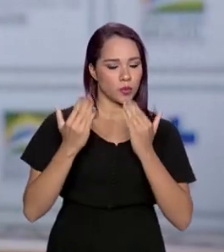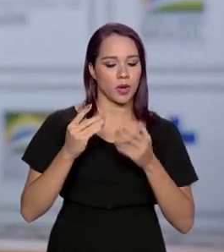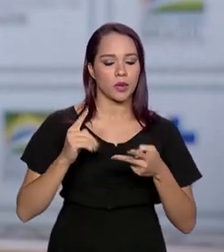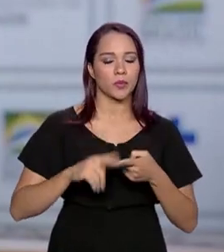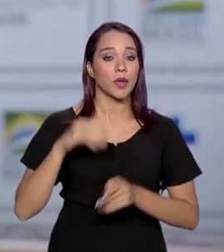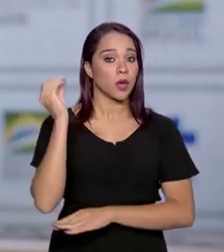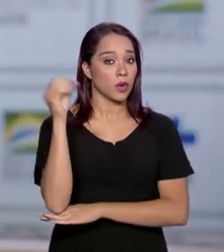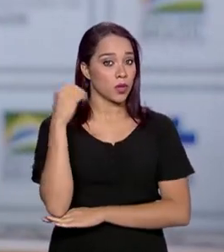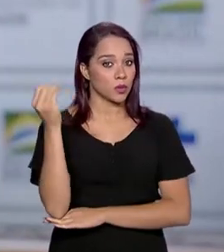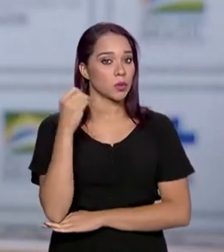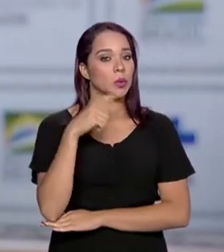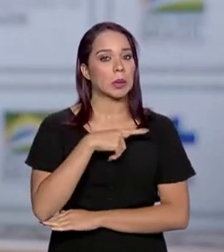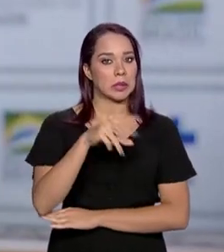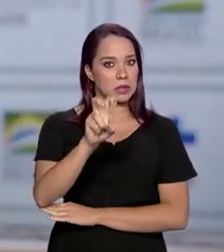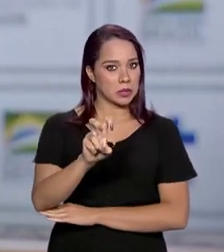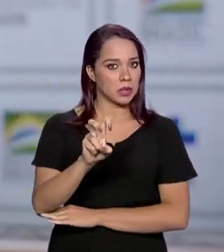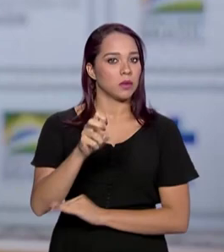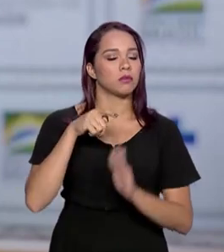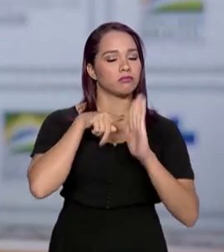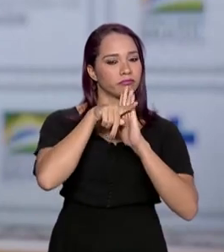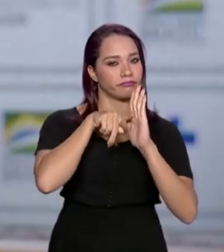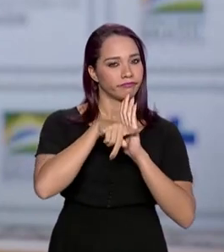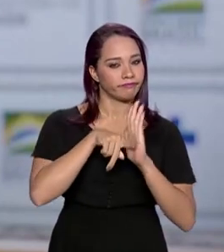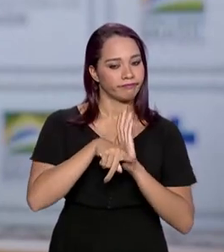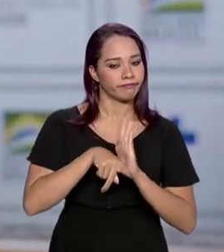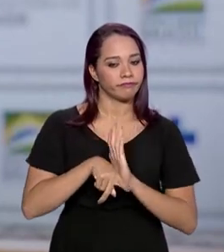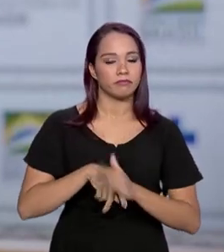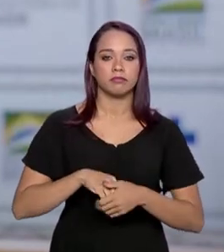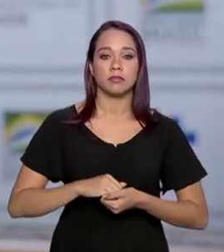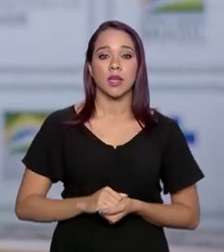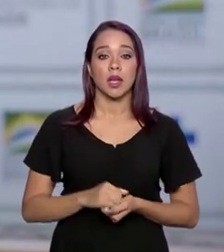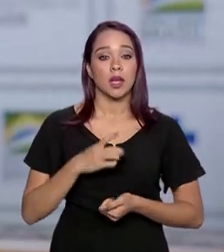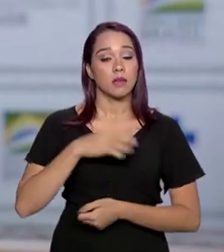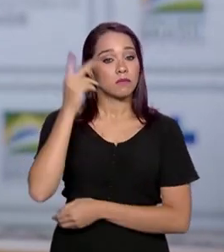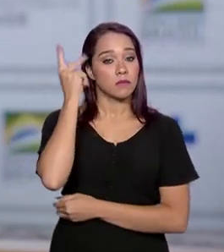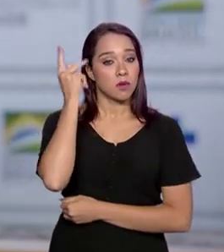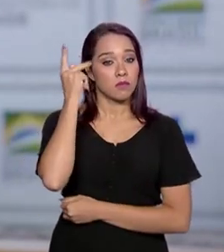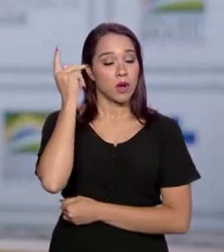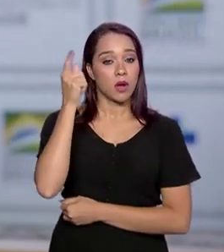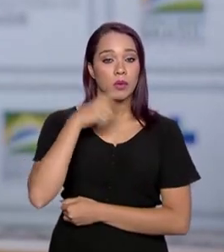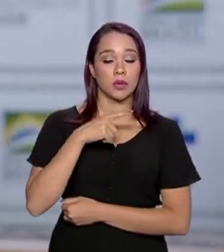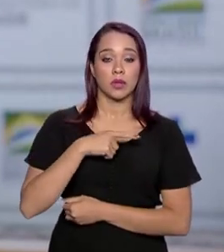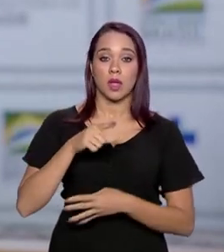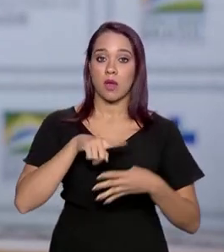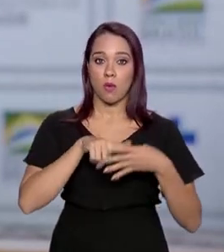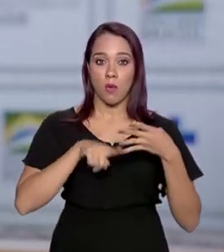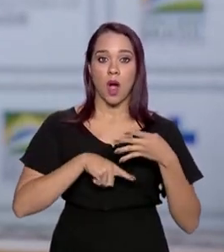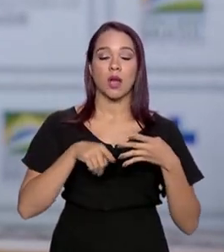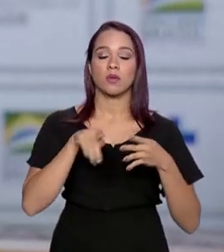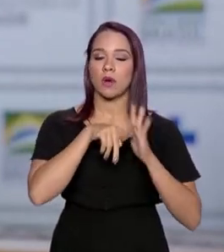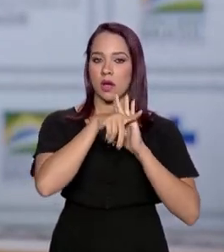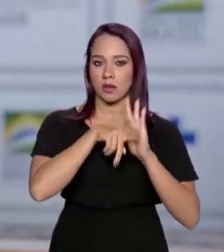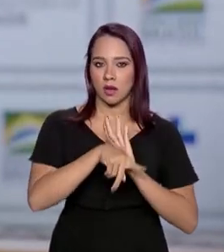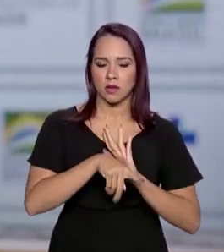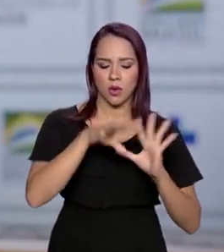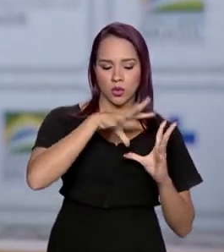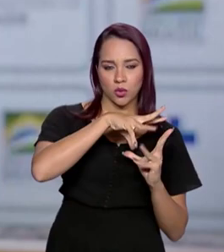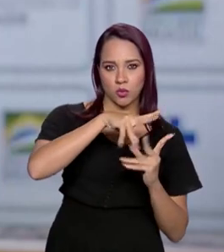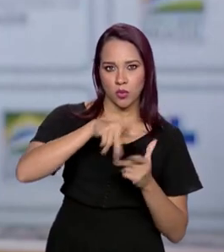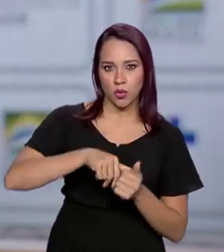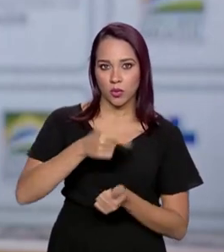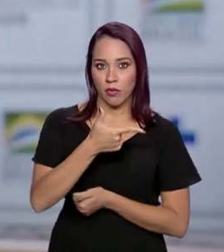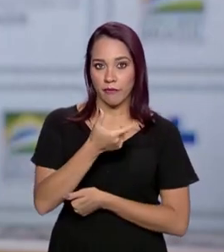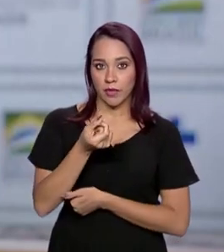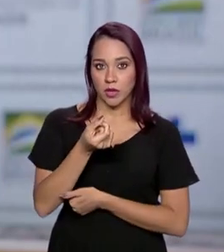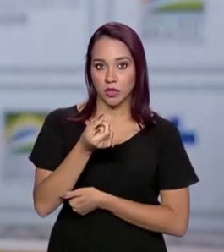Rio Grande do Sul, cinco casos estão sendo investigados. E em São Paulo, há quatro em análise. No mundo, há 20